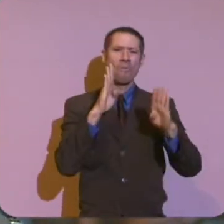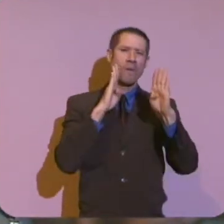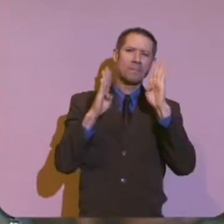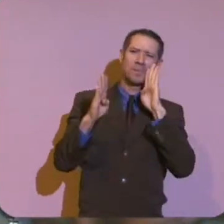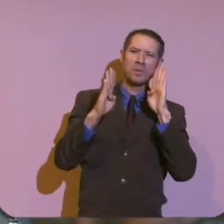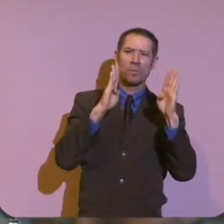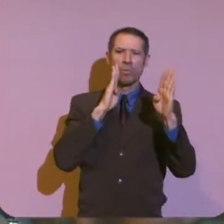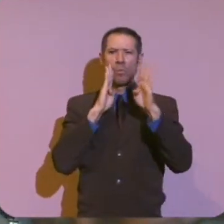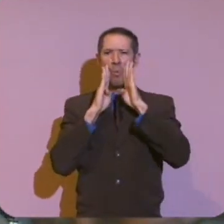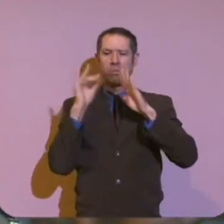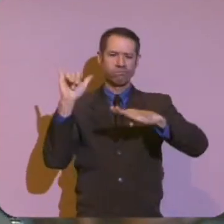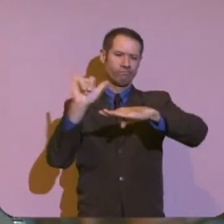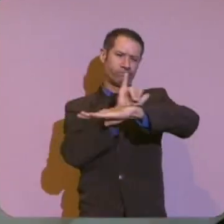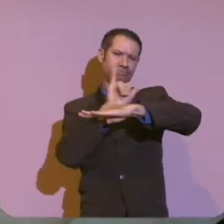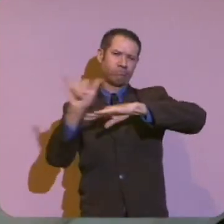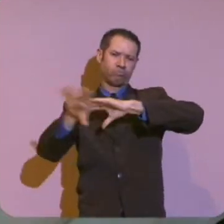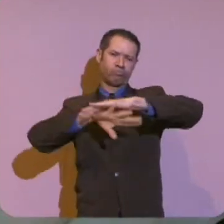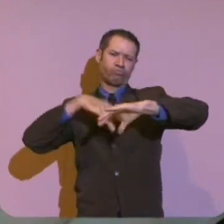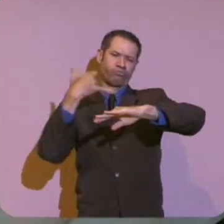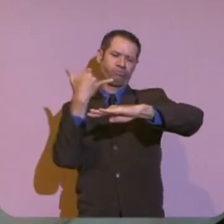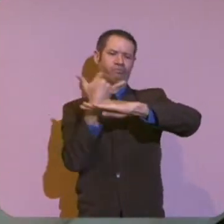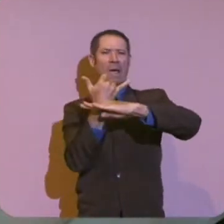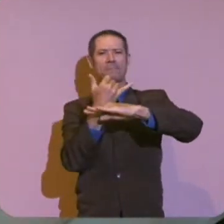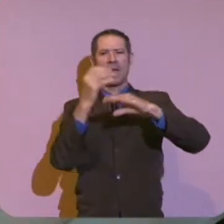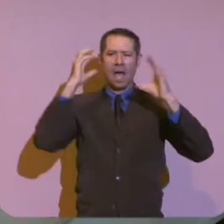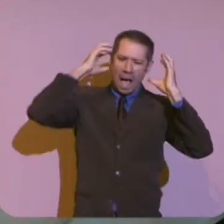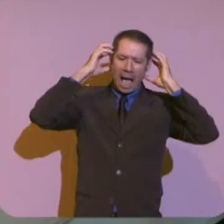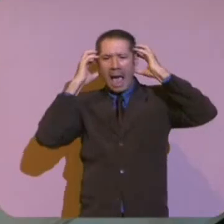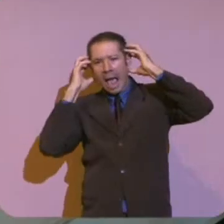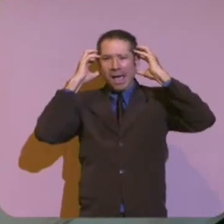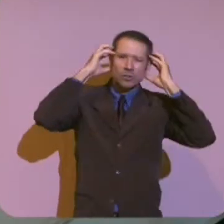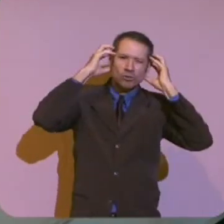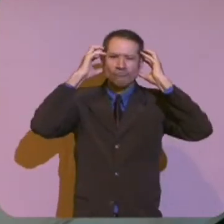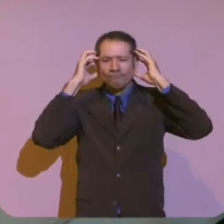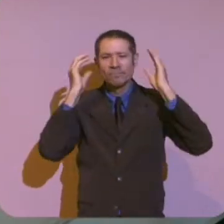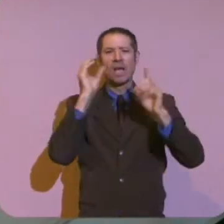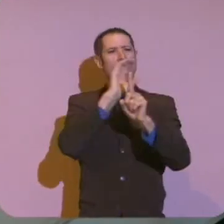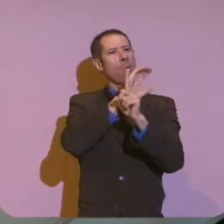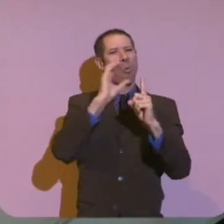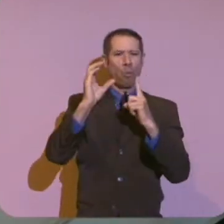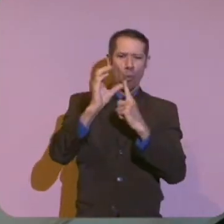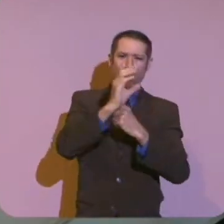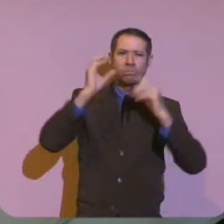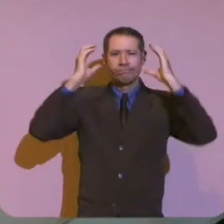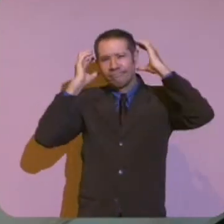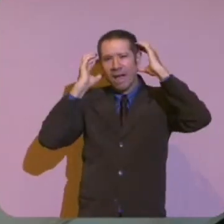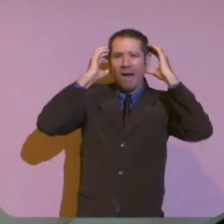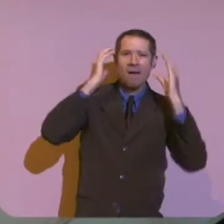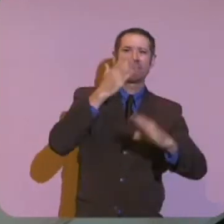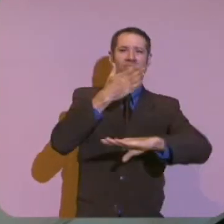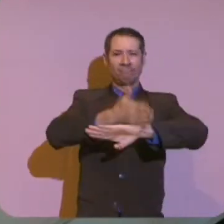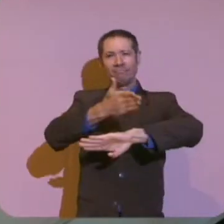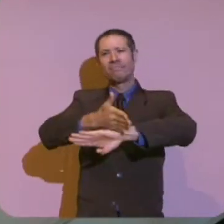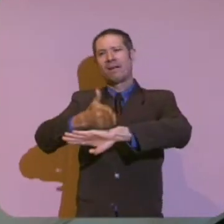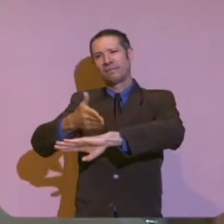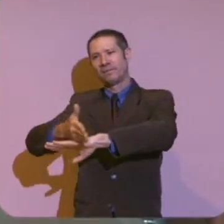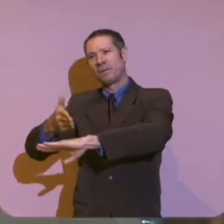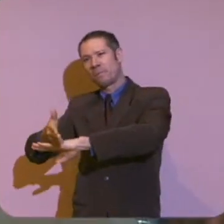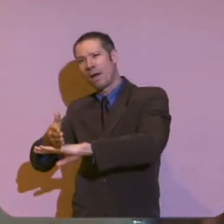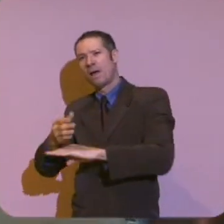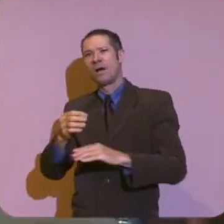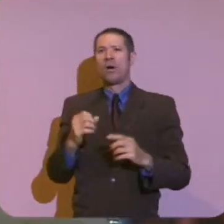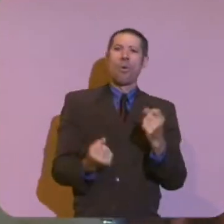Facebook, YouTube, sei mais o que, pela rádio, porque os nossos cultos vão para a rádio, para participar em um